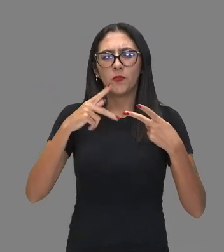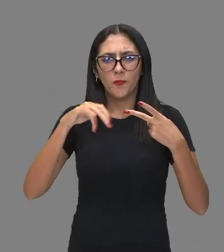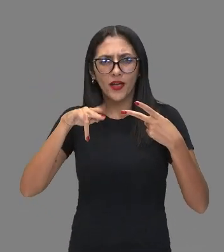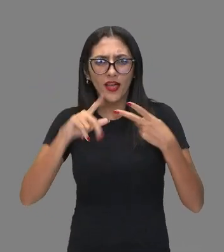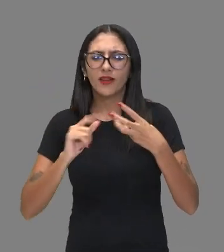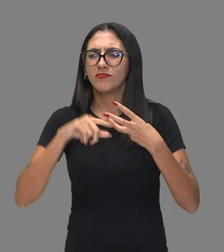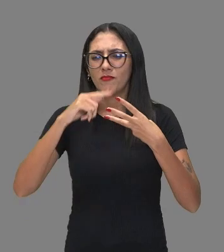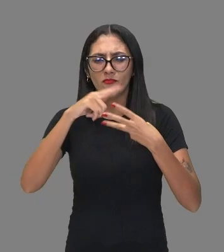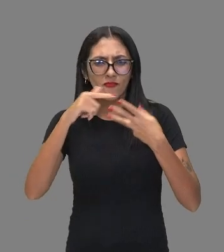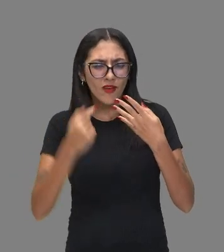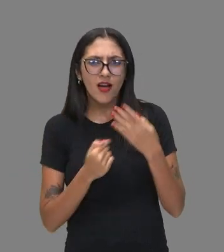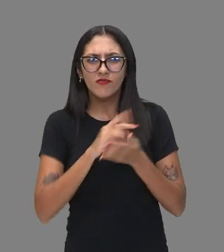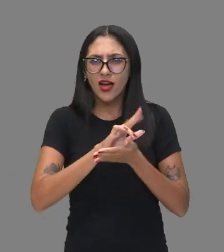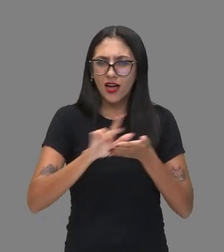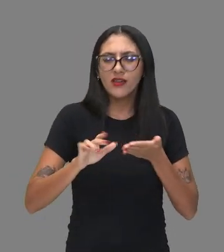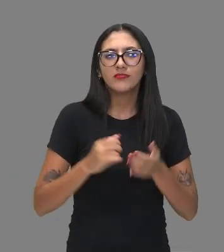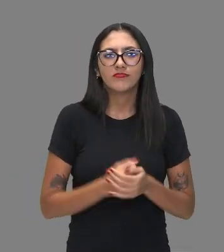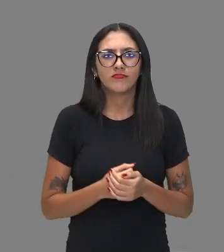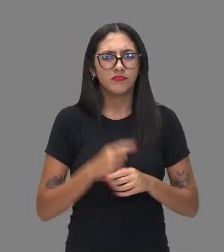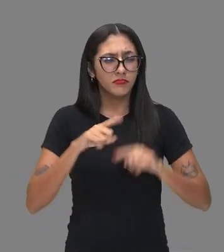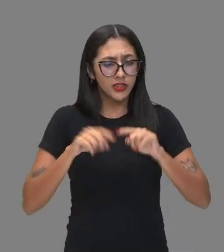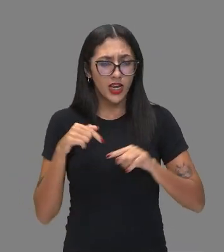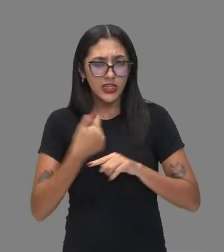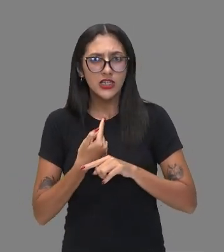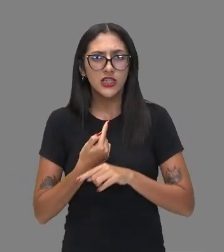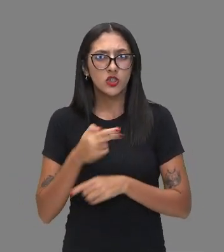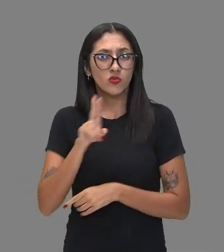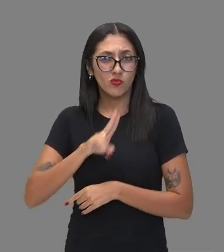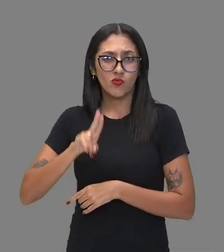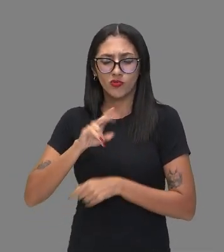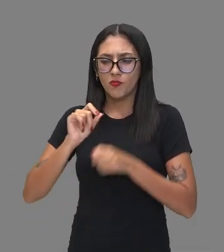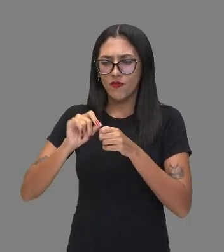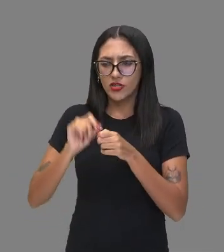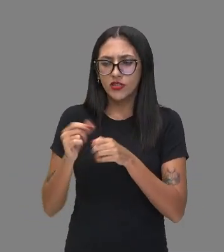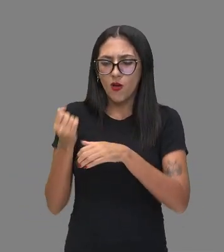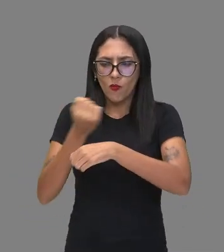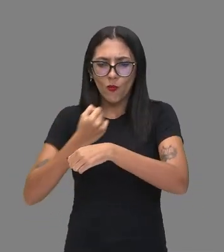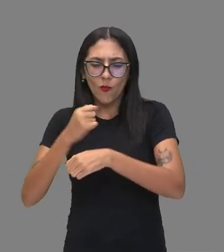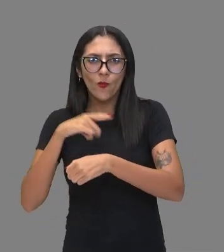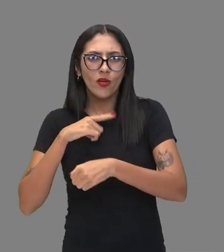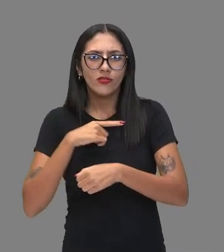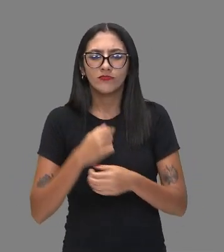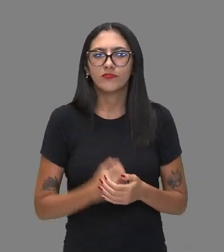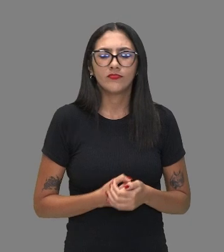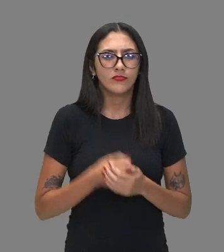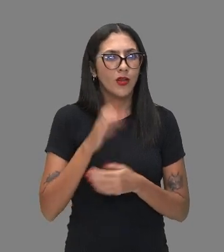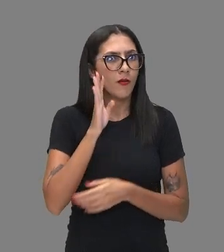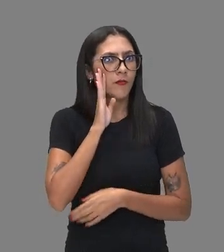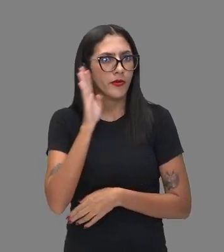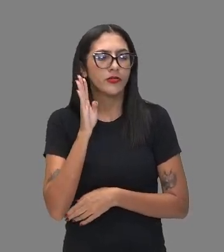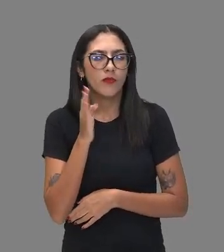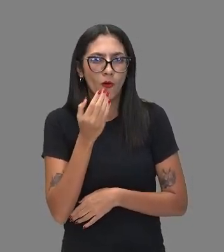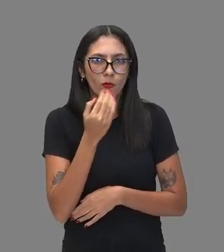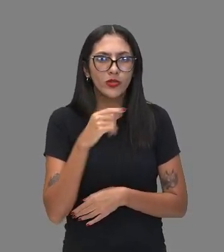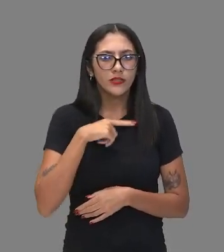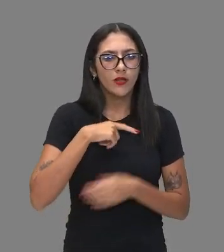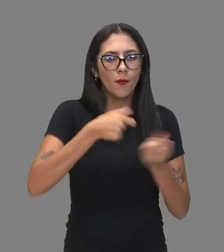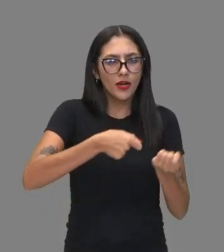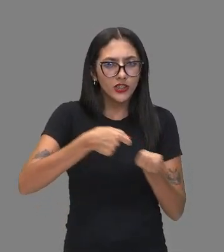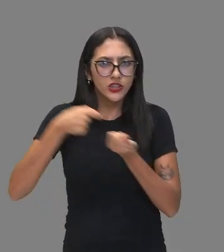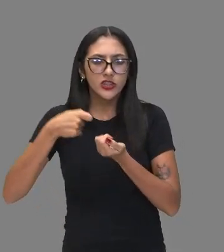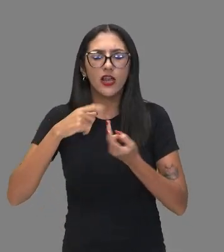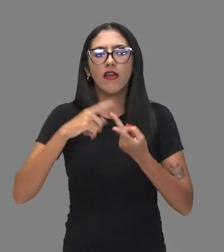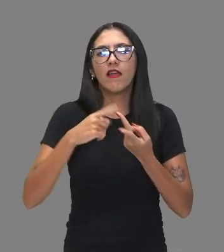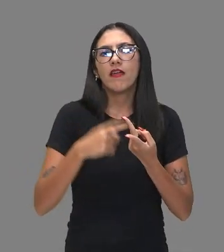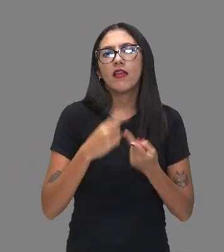Os ingredientes que a gente usa no restaurante, a maioria das coisas são daqui. Pega macaxeira, o